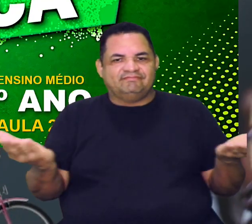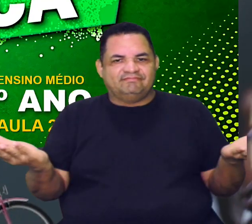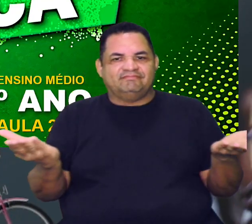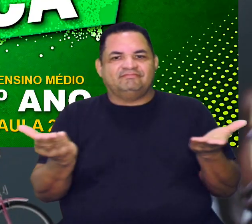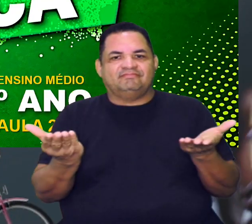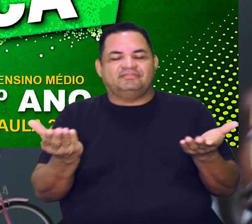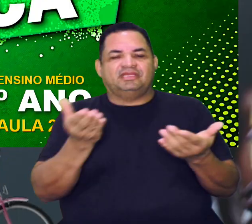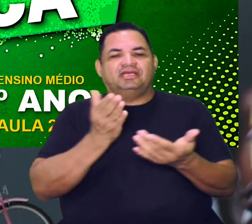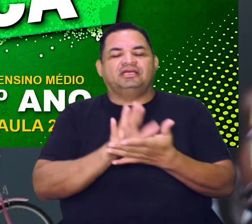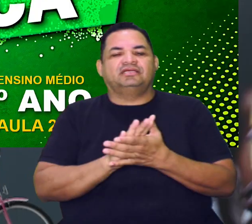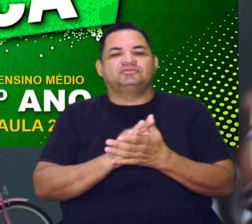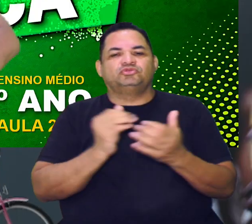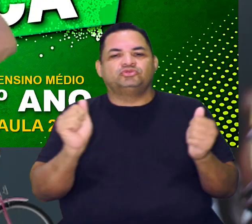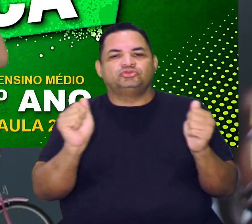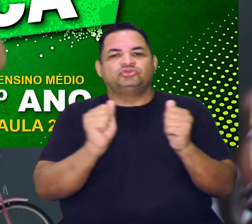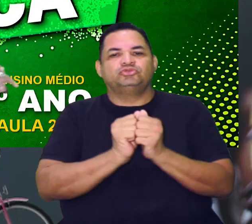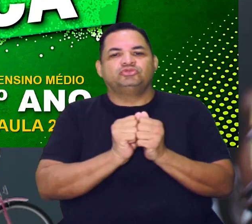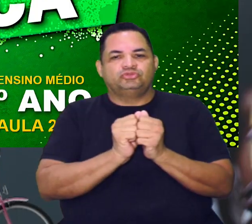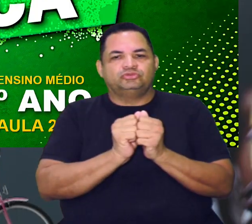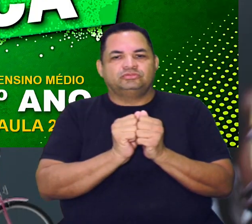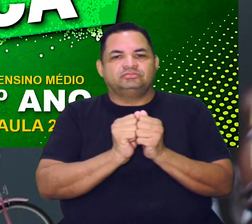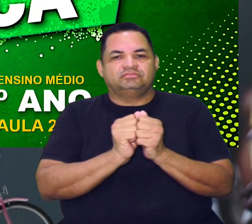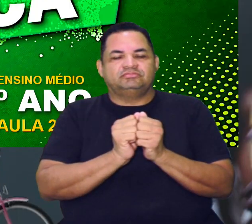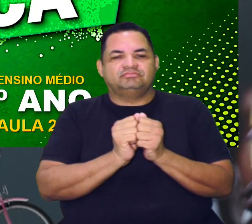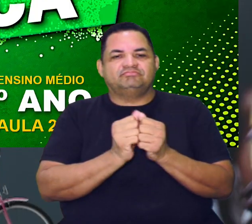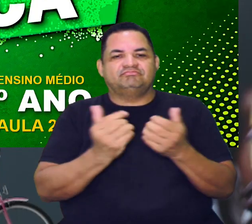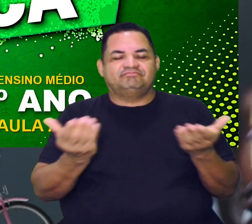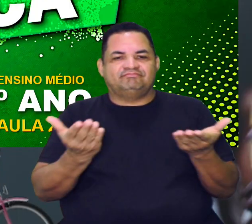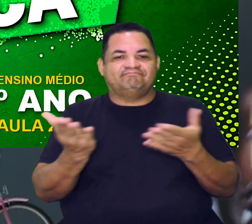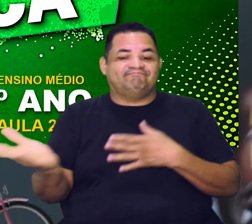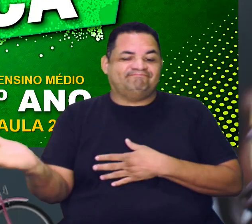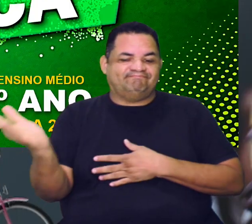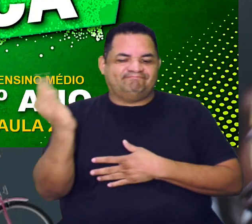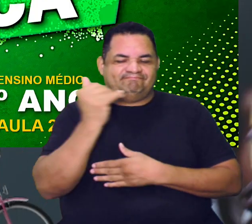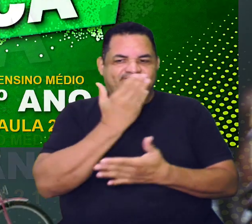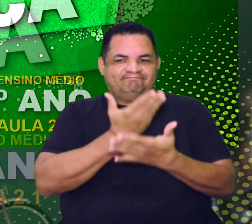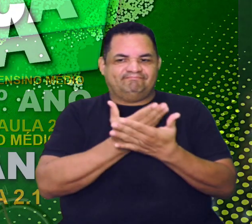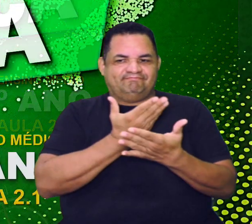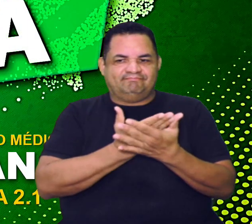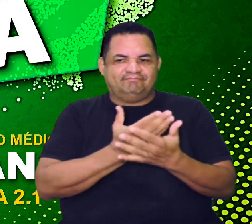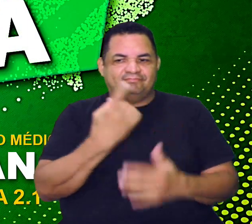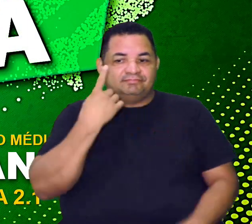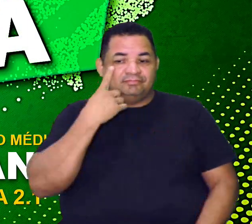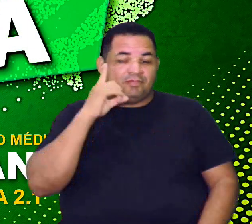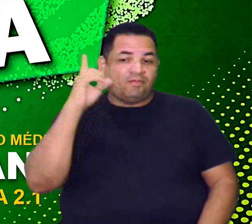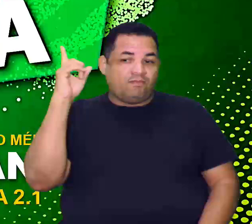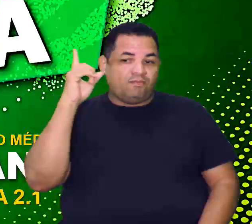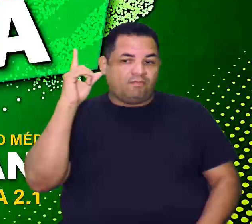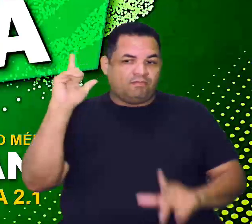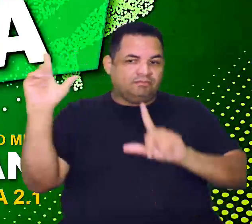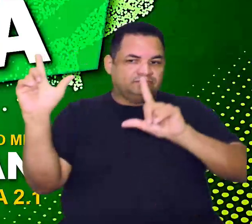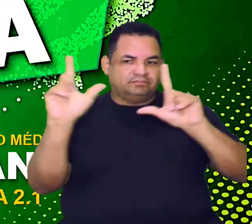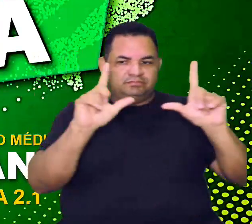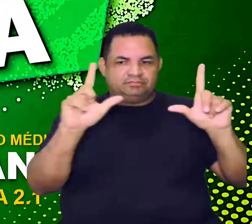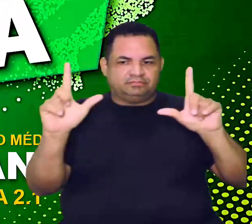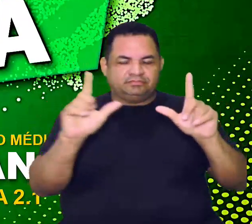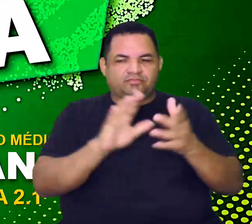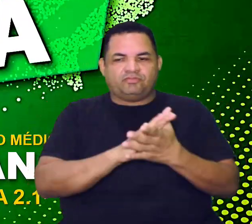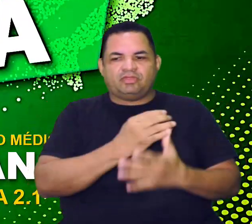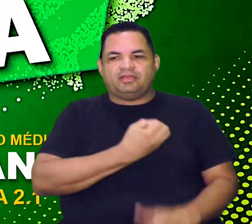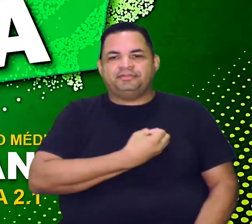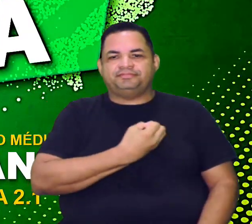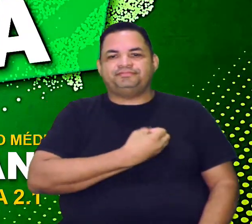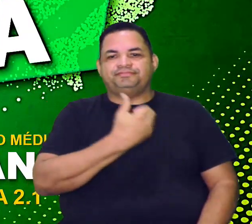aqui no Componente de Educação Física. Agora, sem mais delongas, bora lá para a aula? Dá uma olhada nesse slide. Estamos na aula de